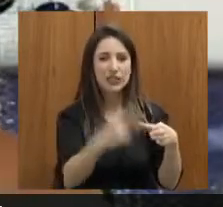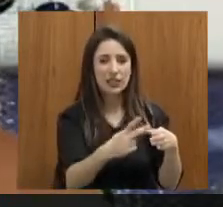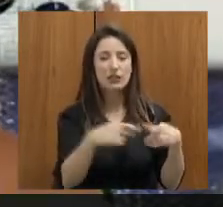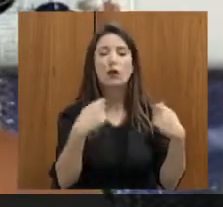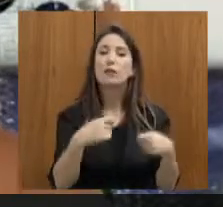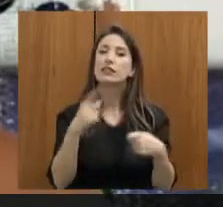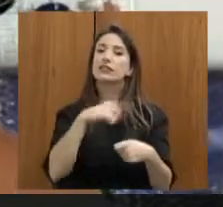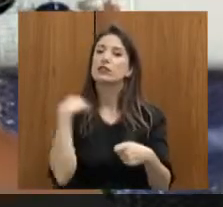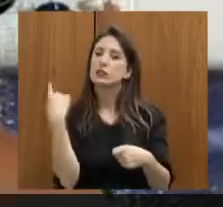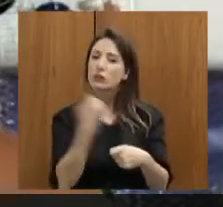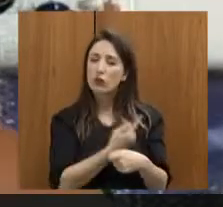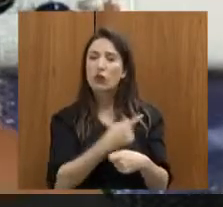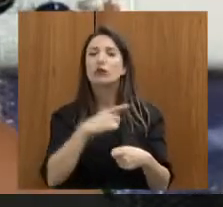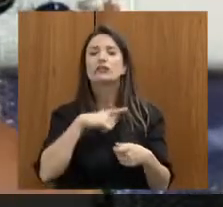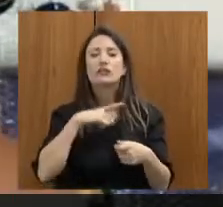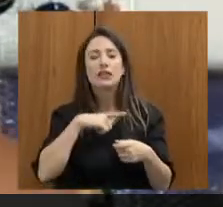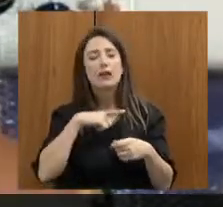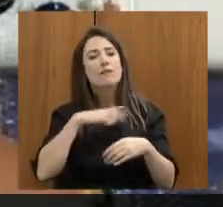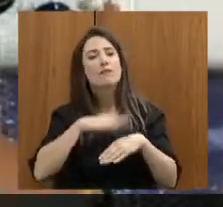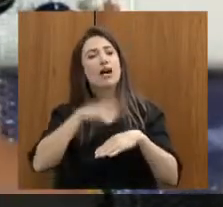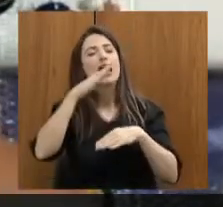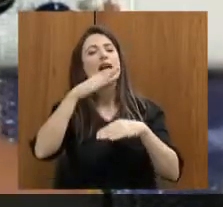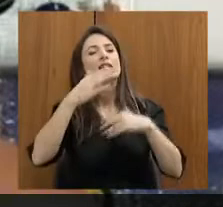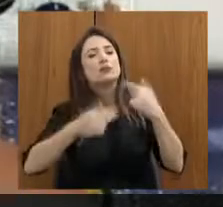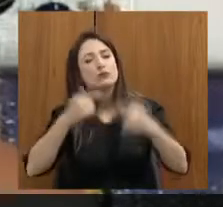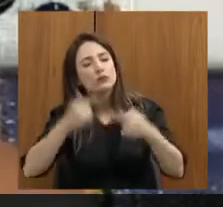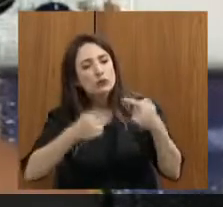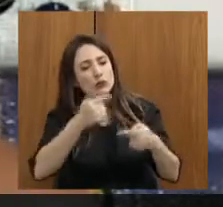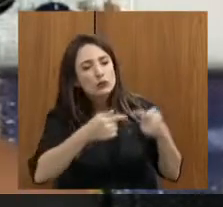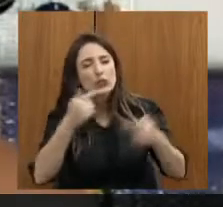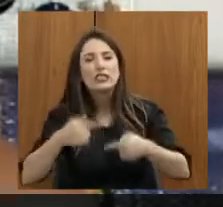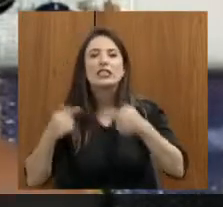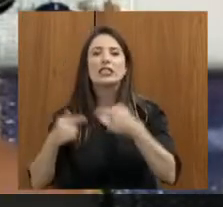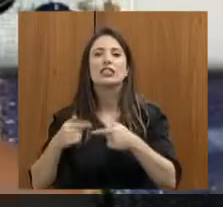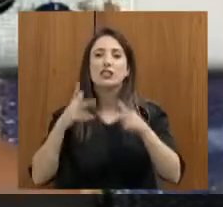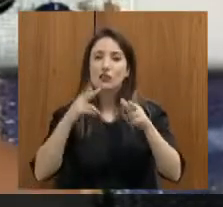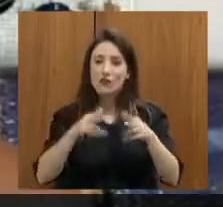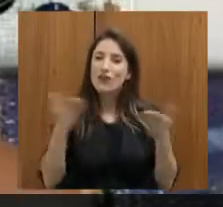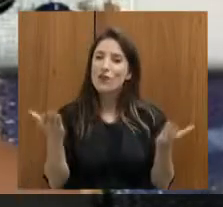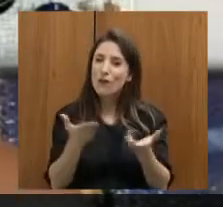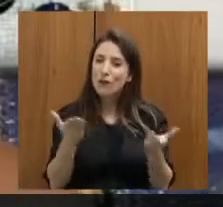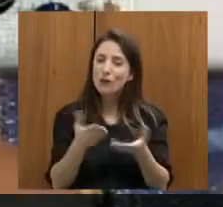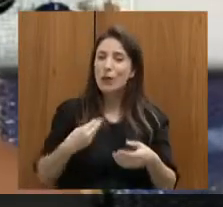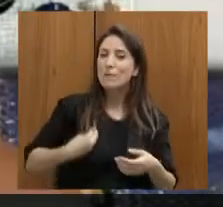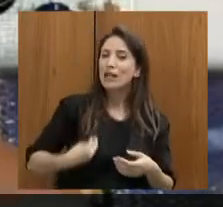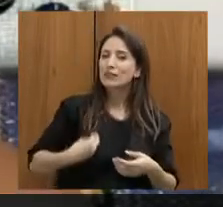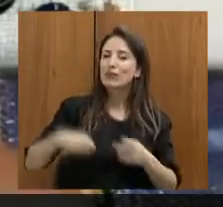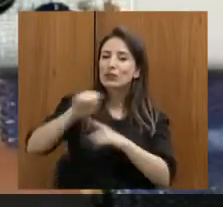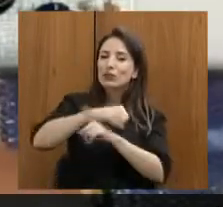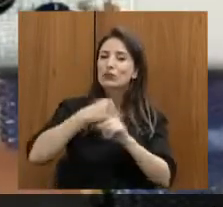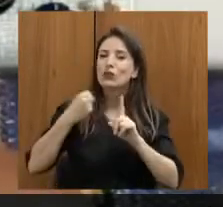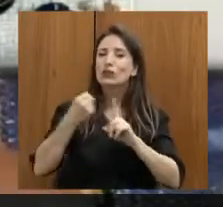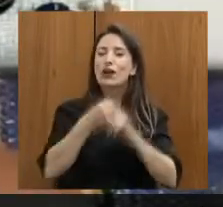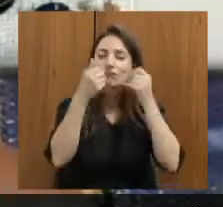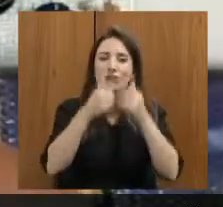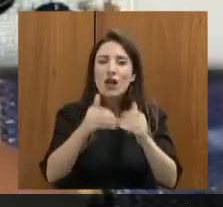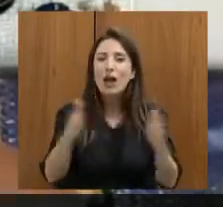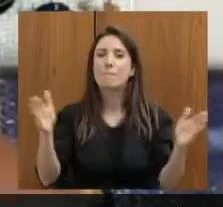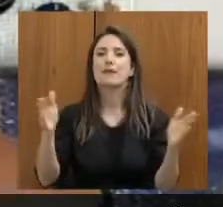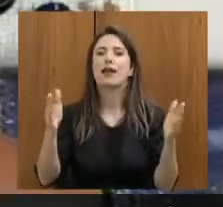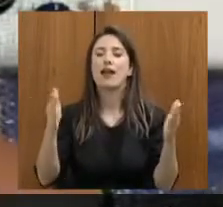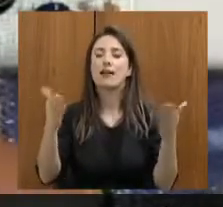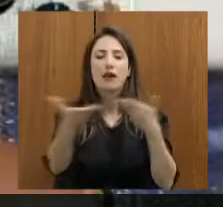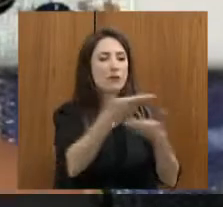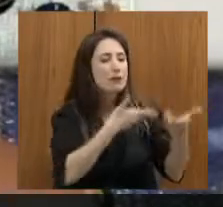gente precisa ter mais pontos de Cultura isso depois que vocês como essa é entre a participação em uma outra dimensão nela